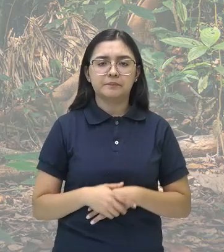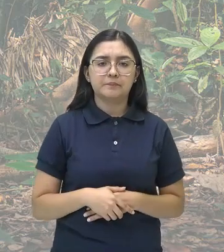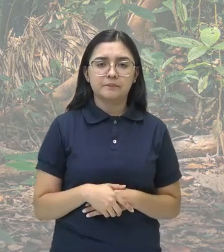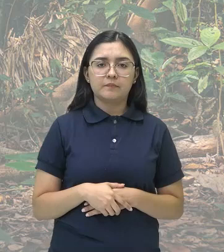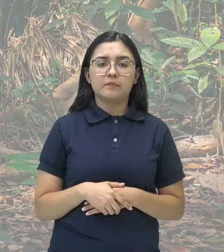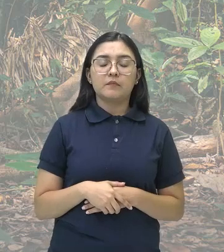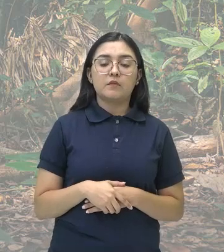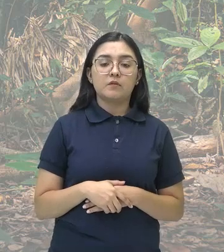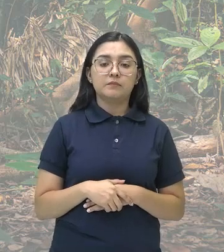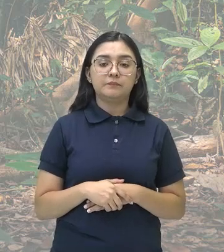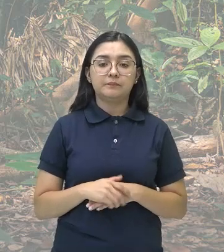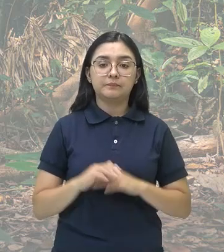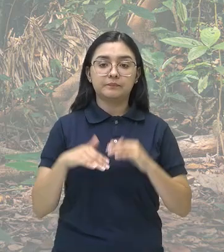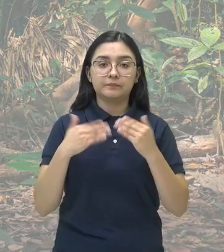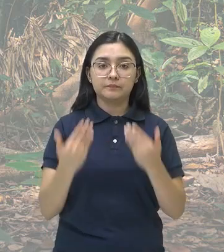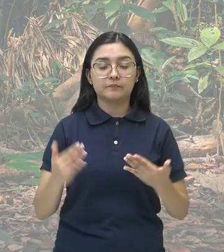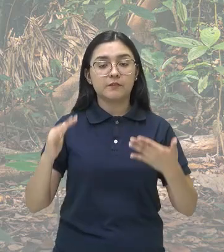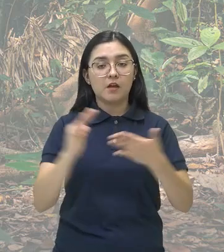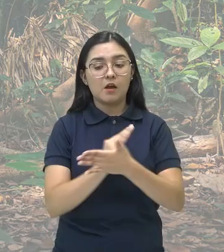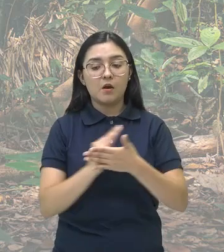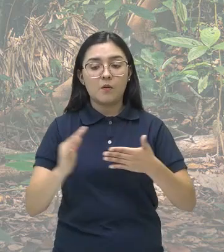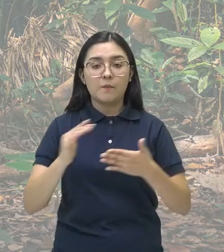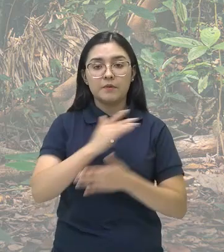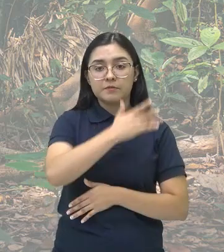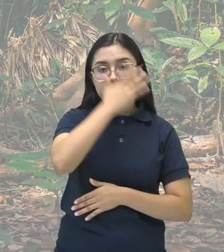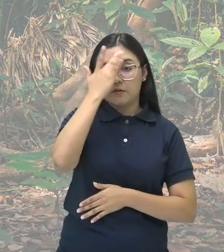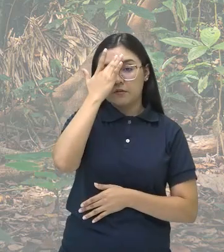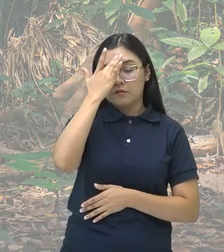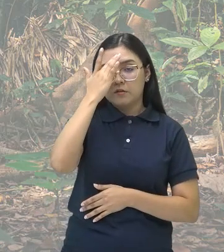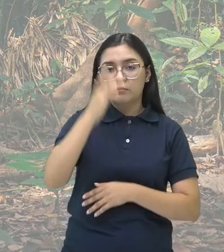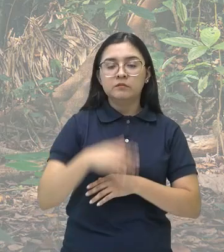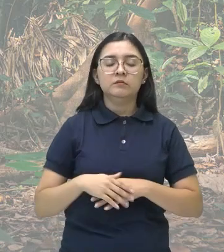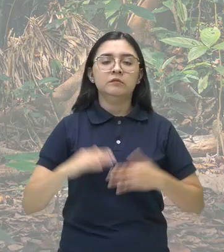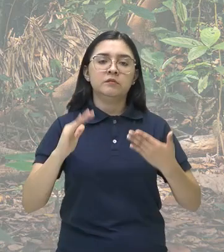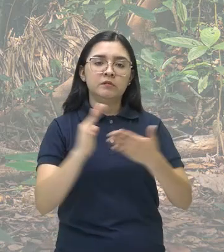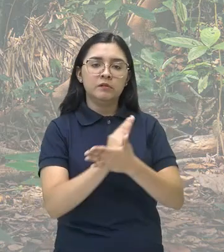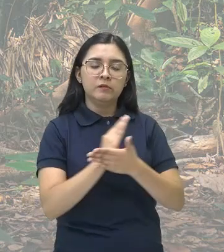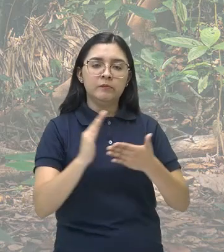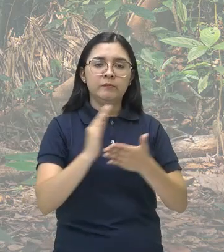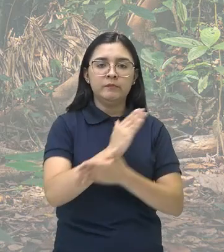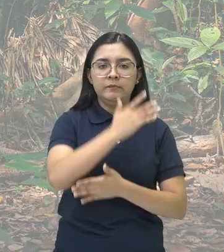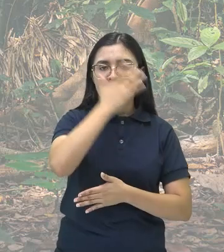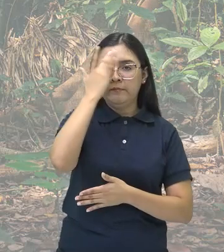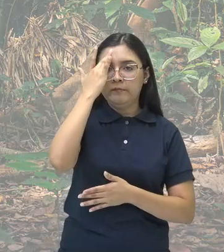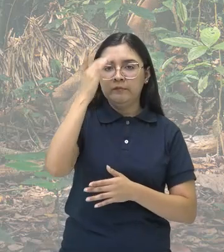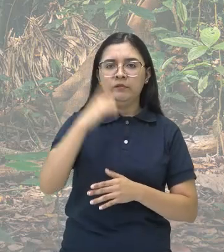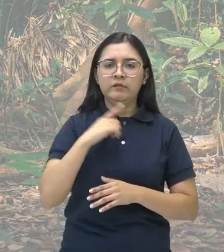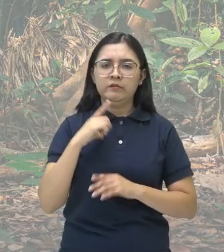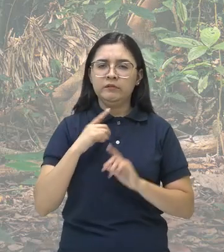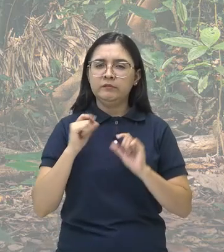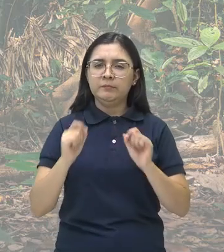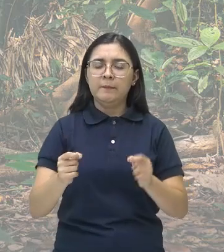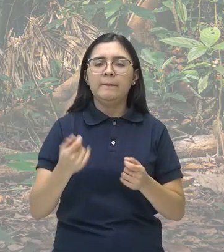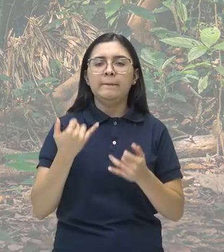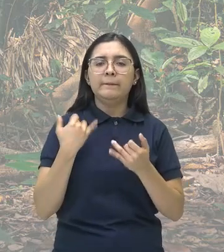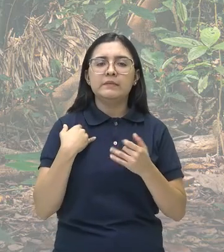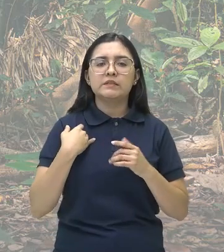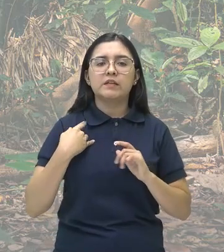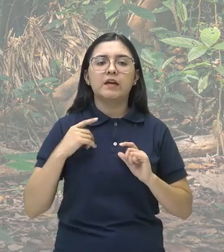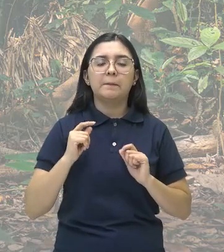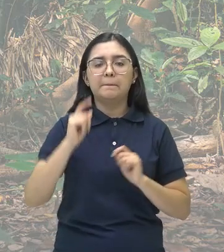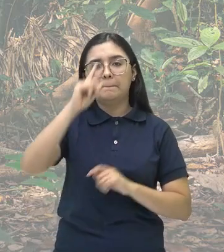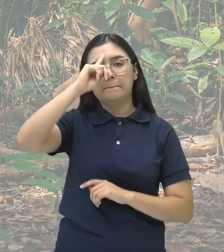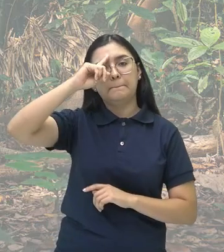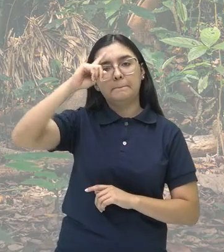né? Algumas pessoas, eu não vou colocar muitas, mas algumas pessoas se acham donas dessas